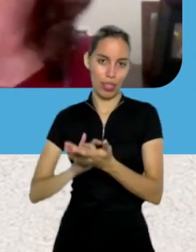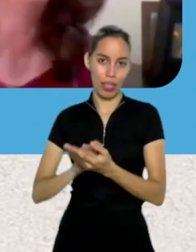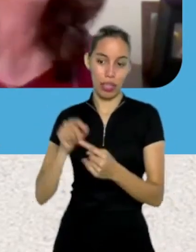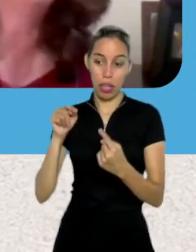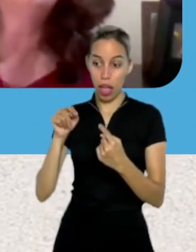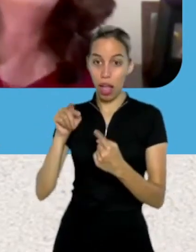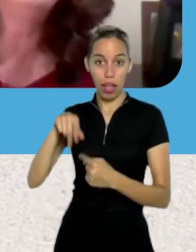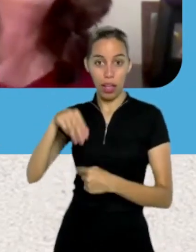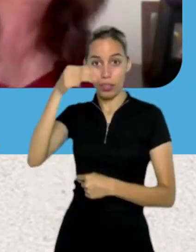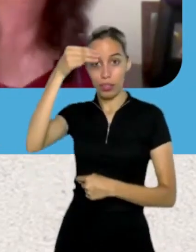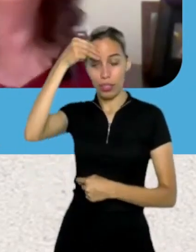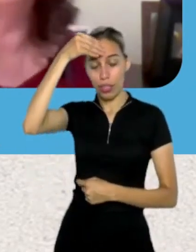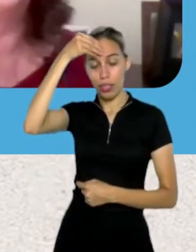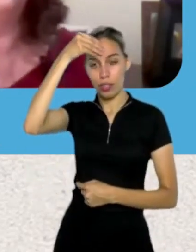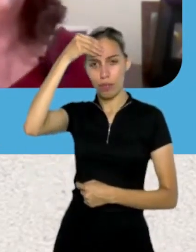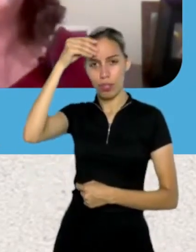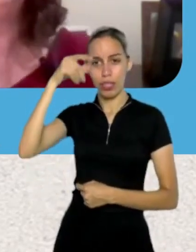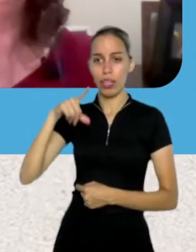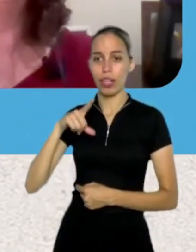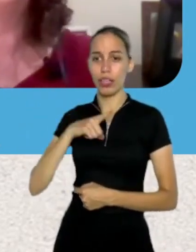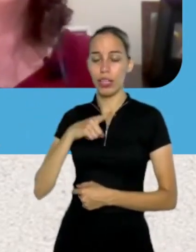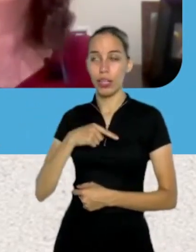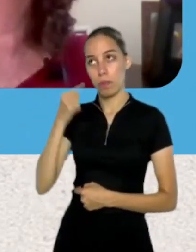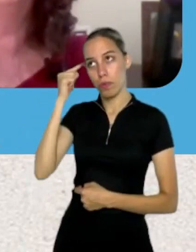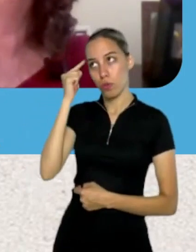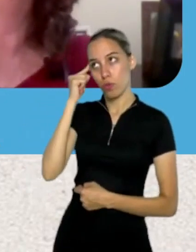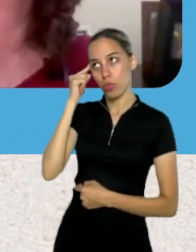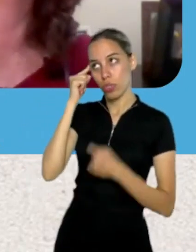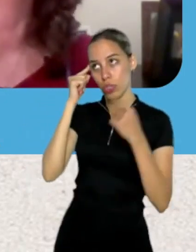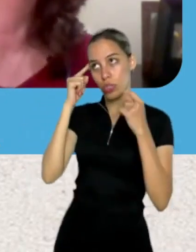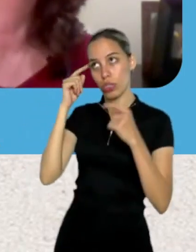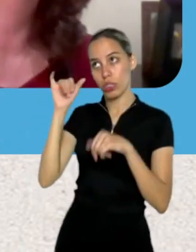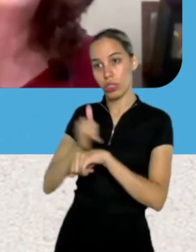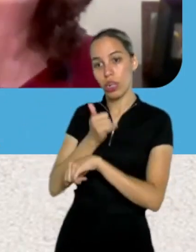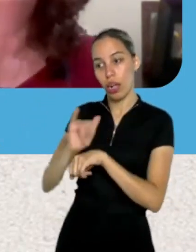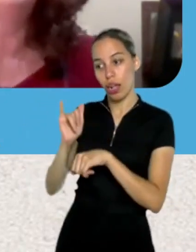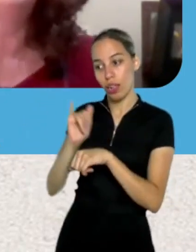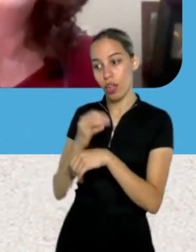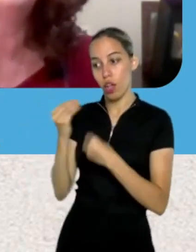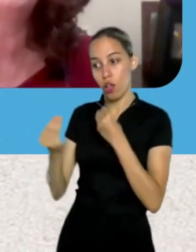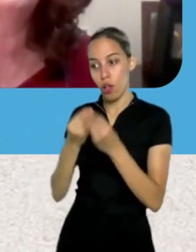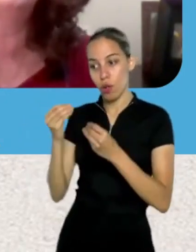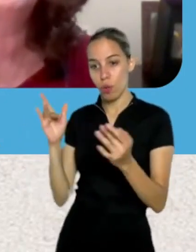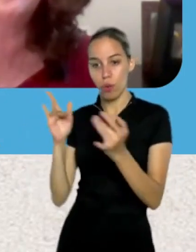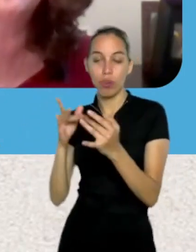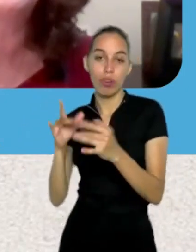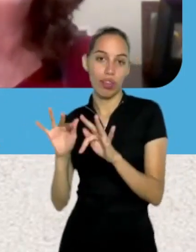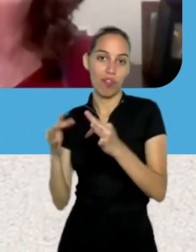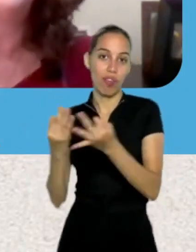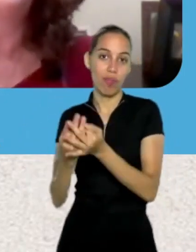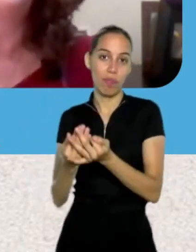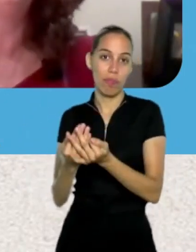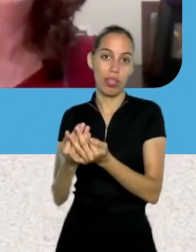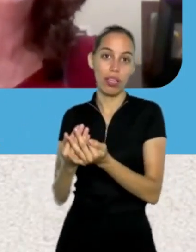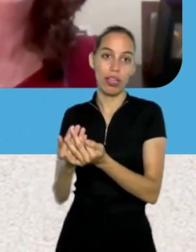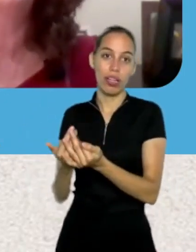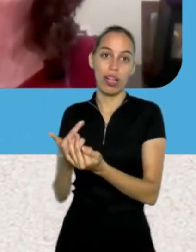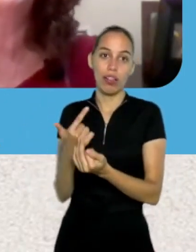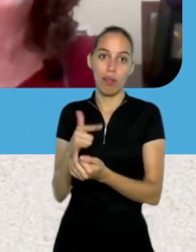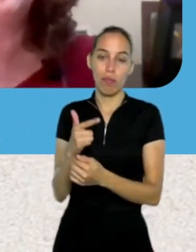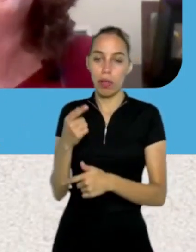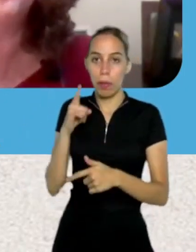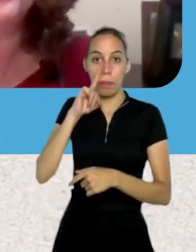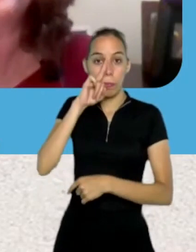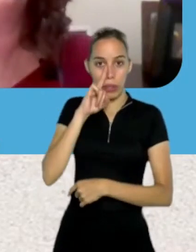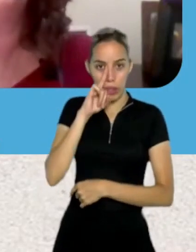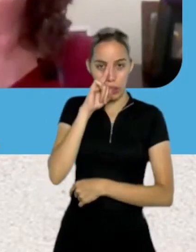de encontrar com a família durante o tempo da pandemia sem correr risco, porque ela, né, estava todo mundo com muita saudade, e aí ela